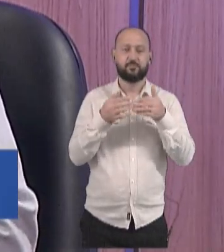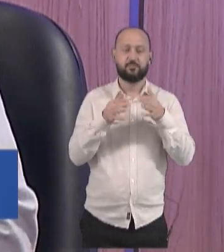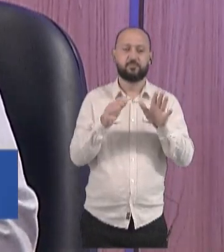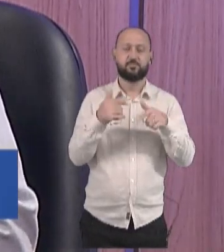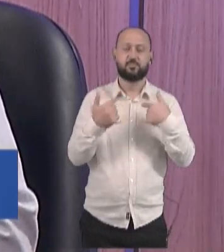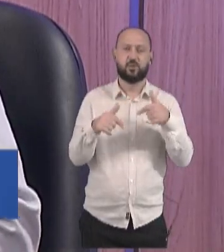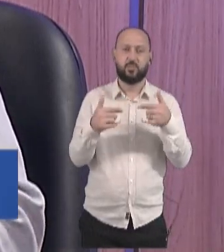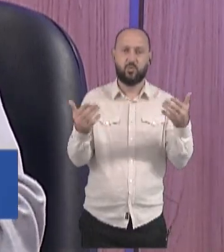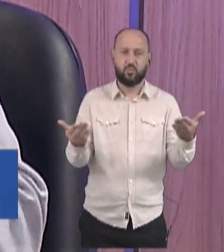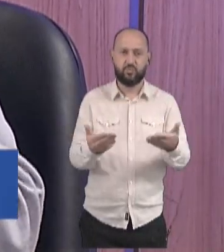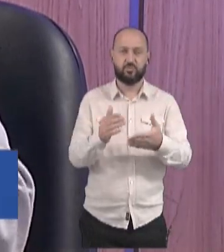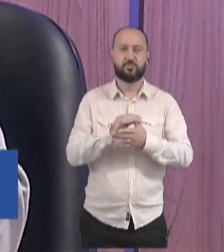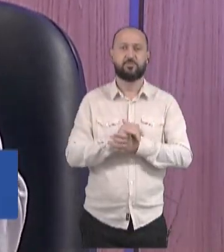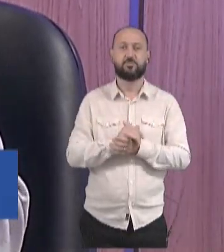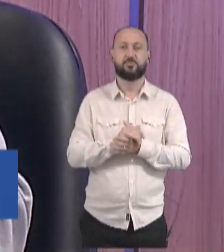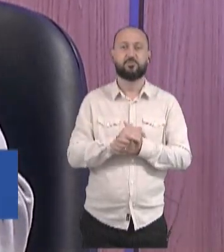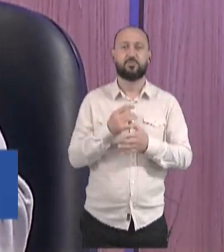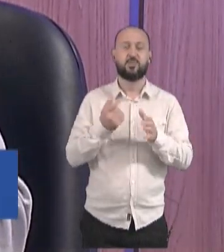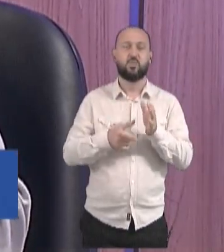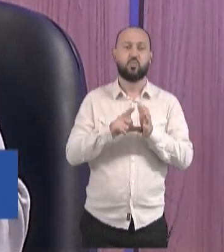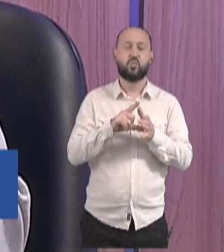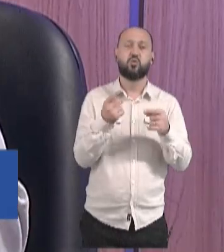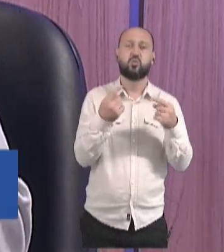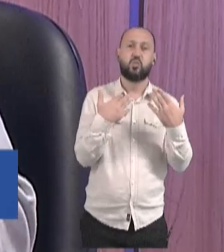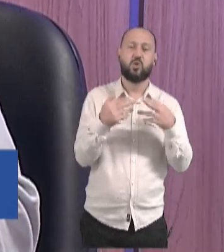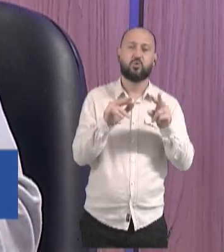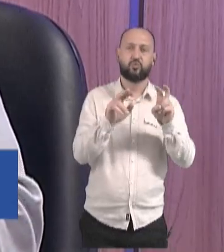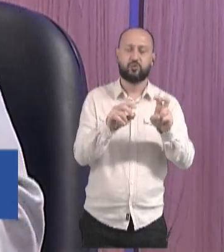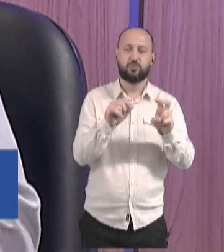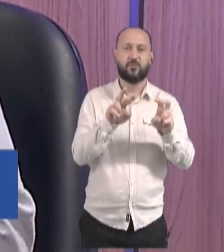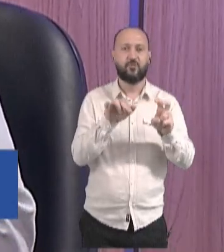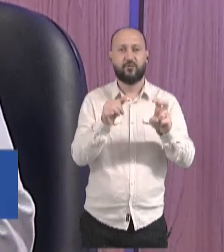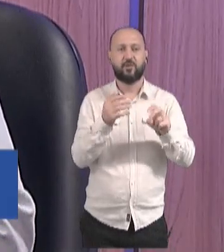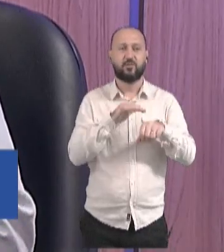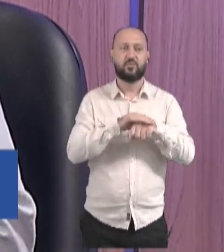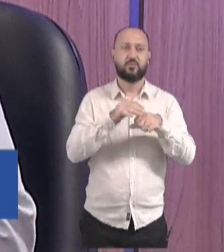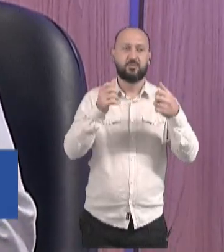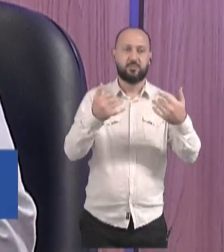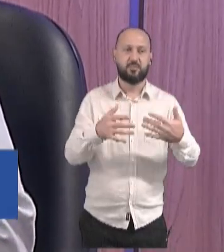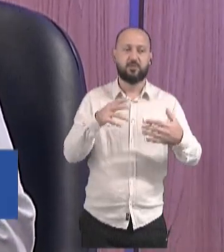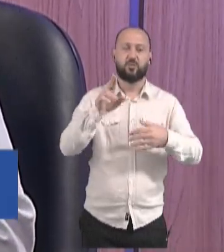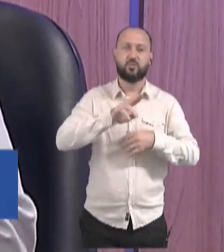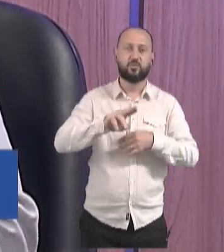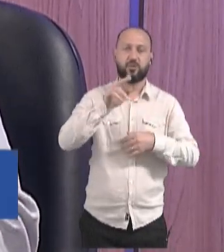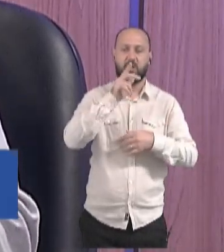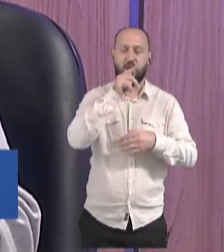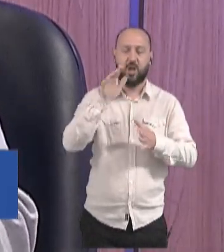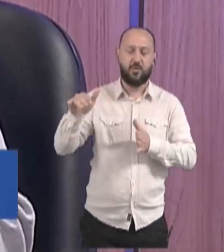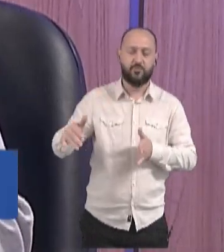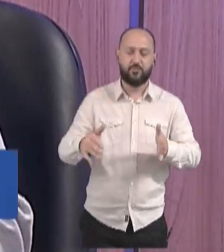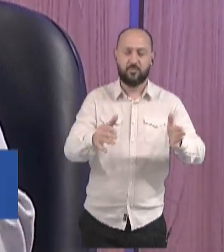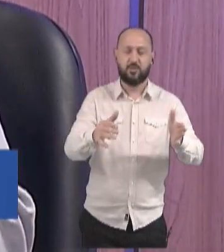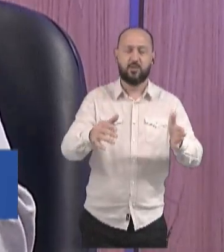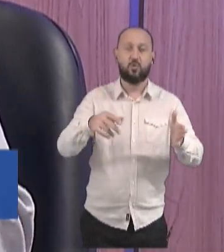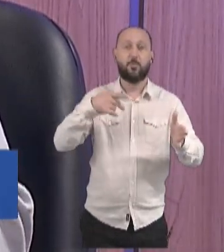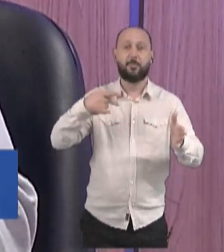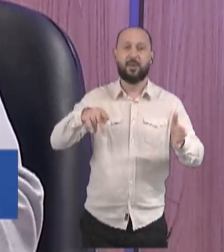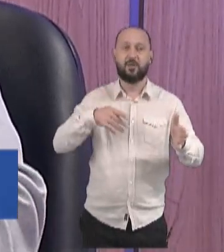abertura dos trabalhos hoje, a gente já antecipou um pouquinho esse assunto, ele vai falar sobre o uso da hidrovia do Rio